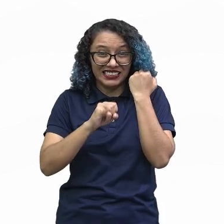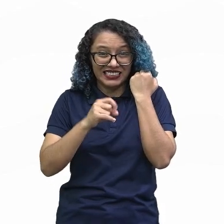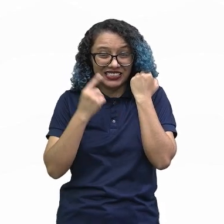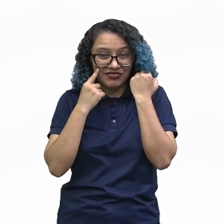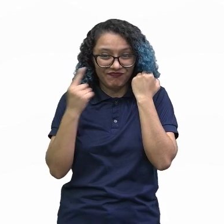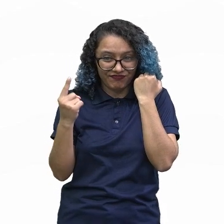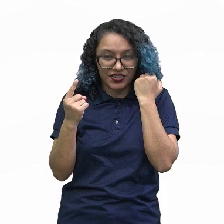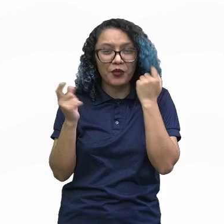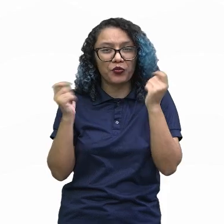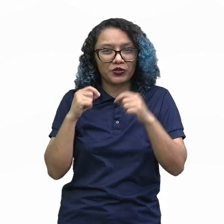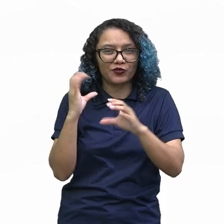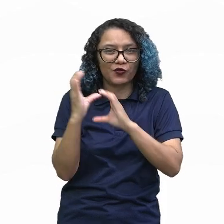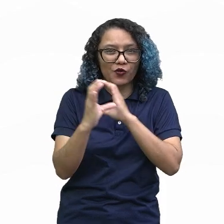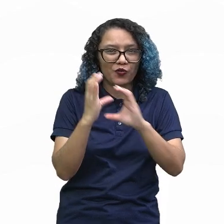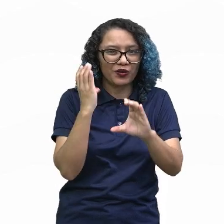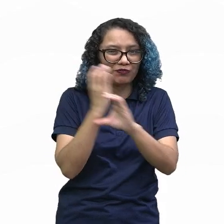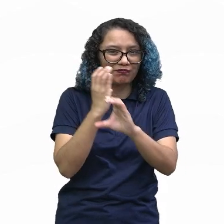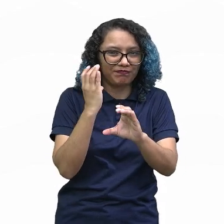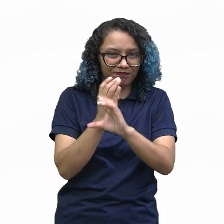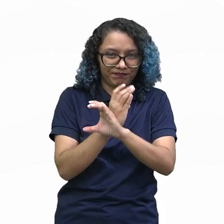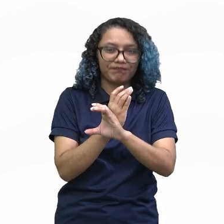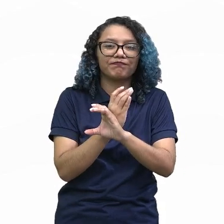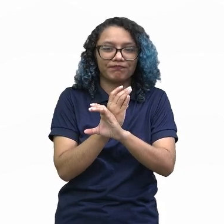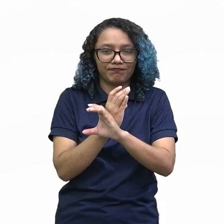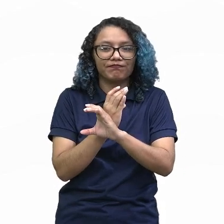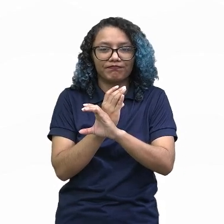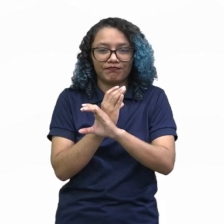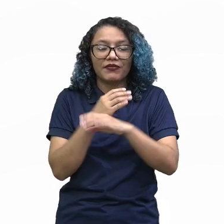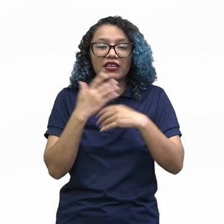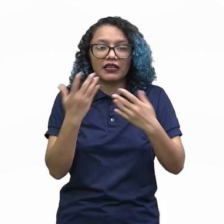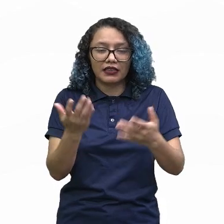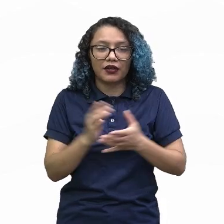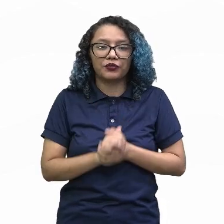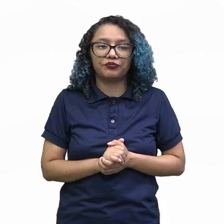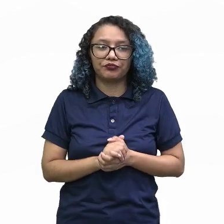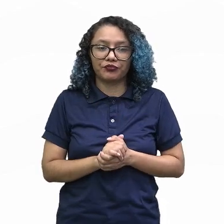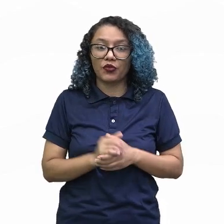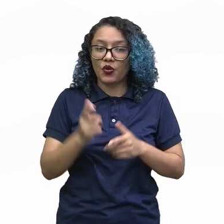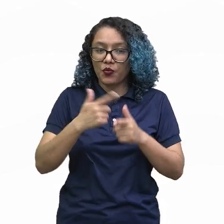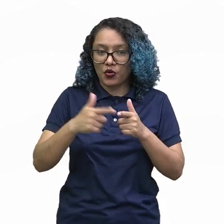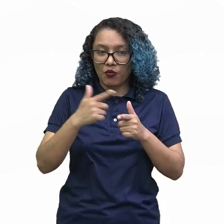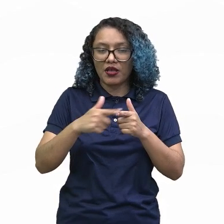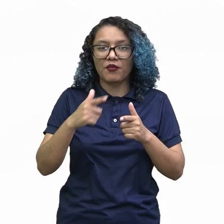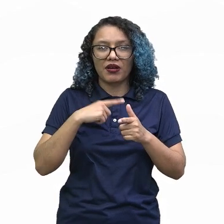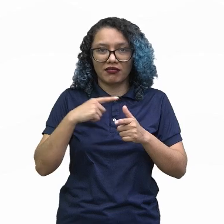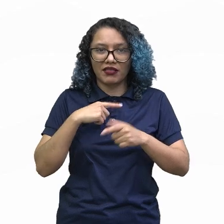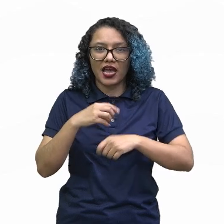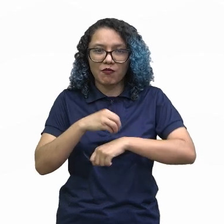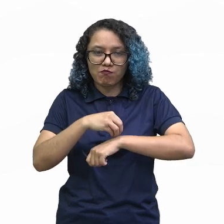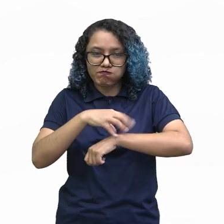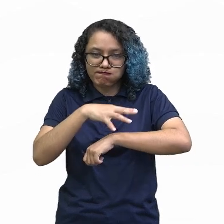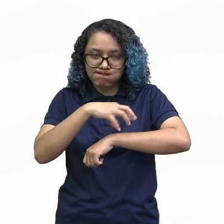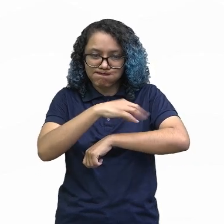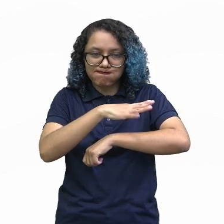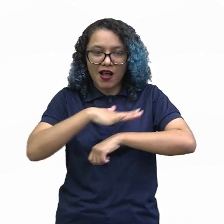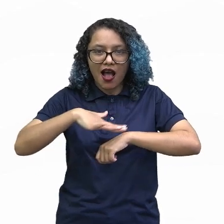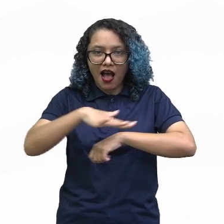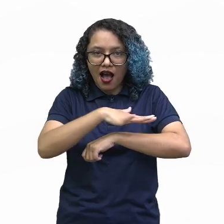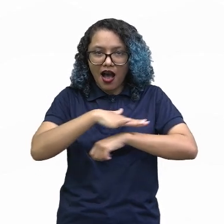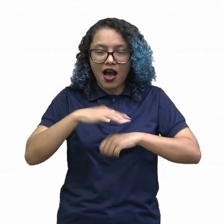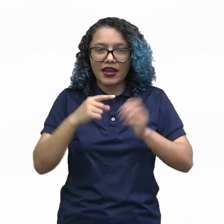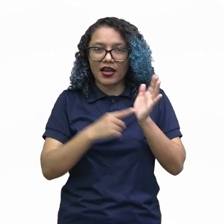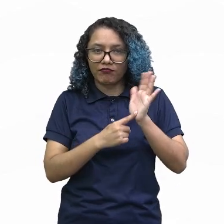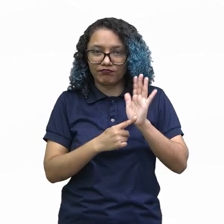prejudicar a comunicação desse tecido, né? Então, as inflamações, elas vão afetar ali particularmente essa parte